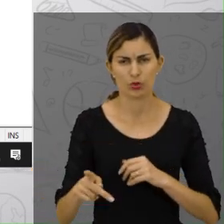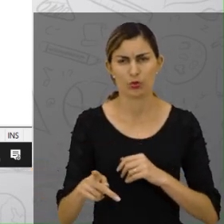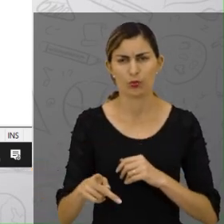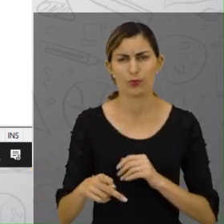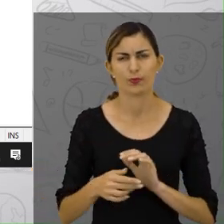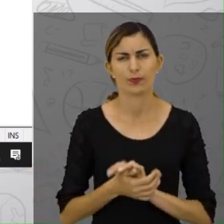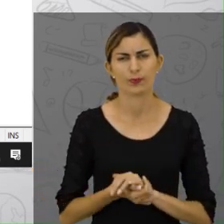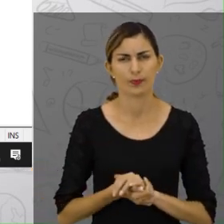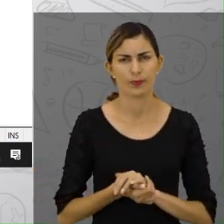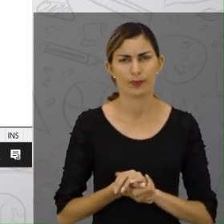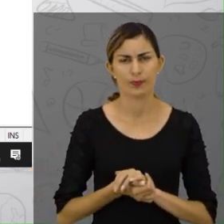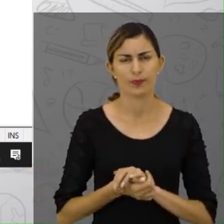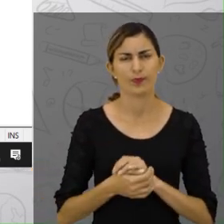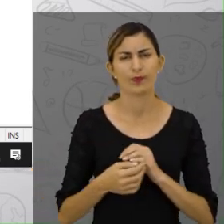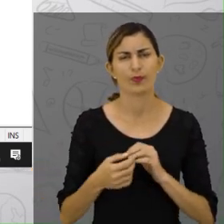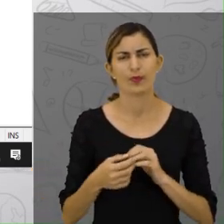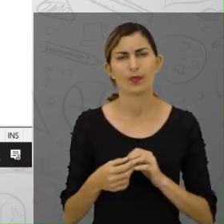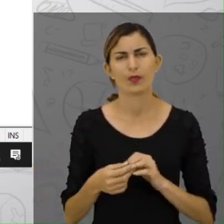professor.